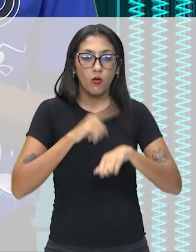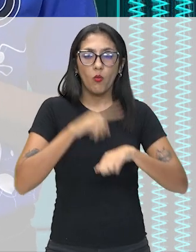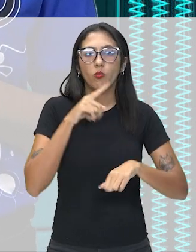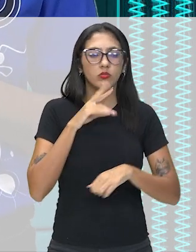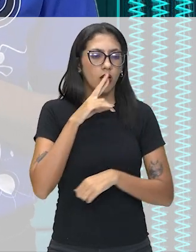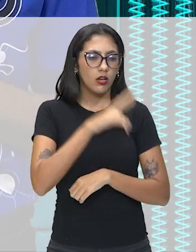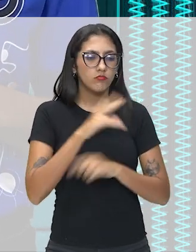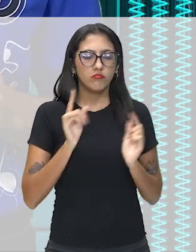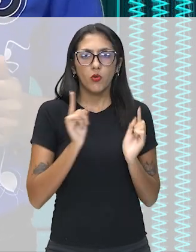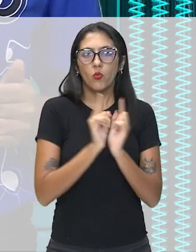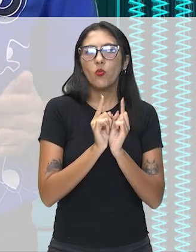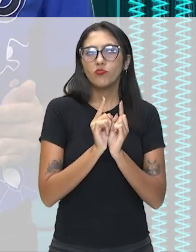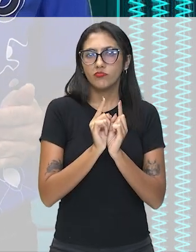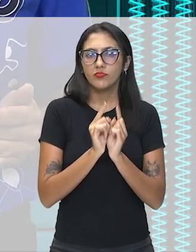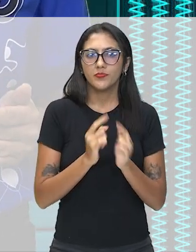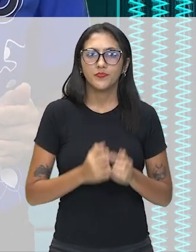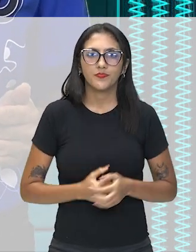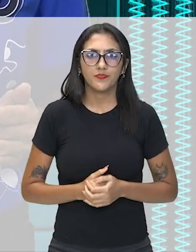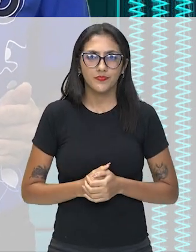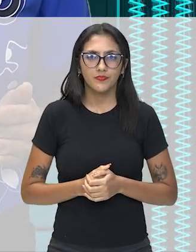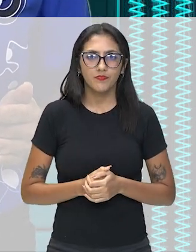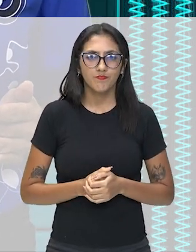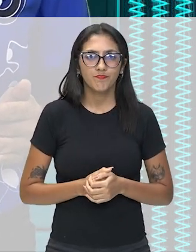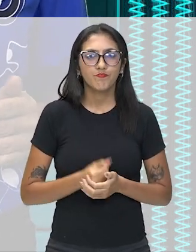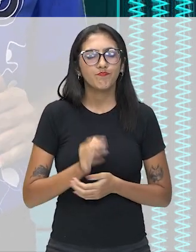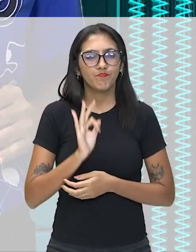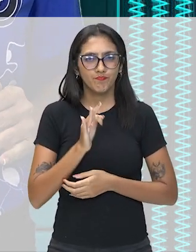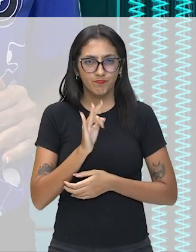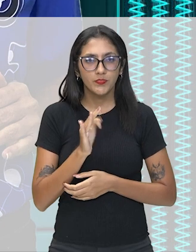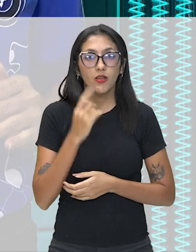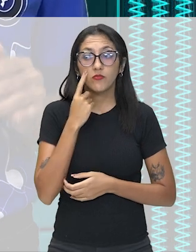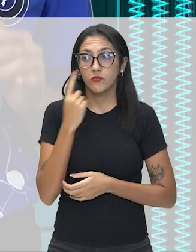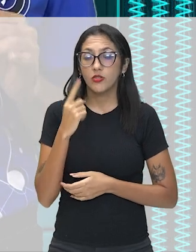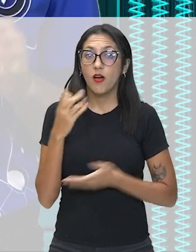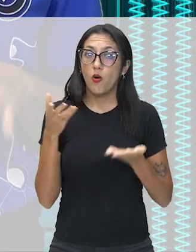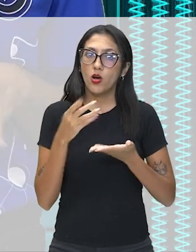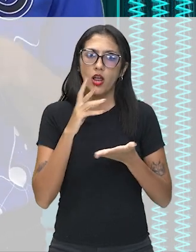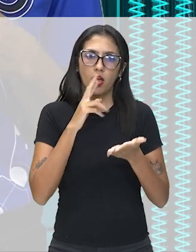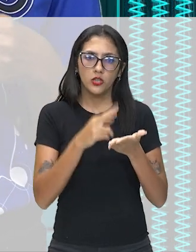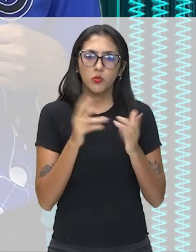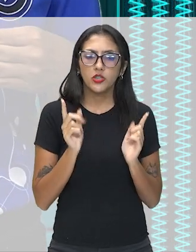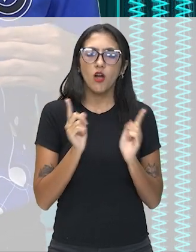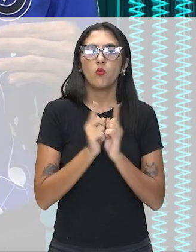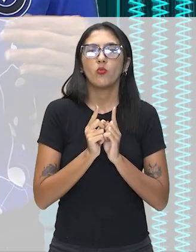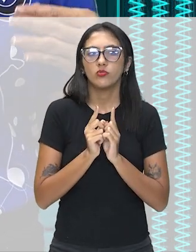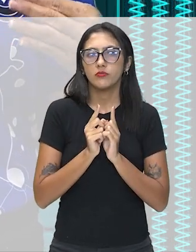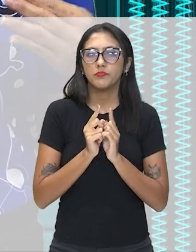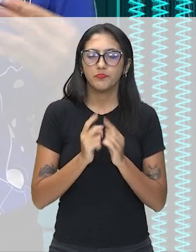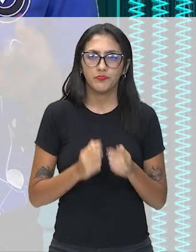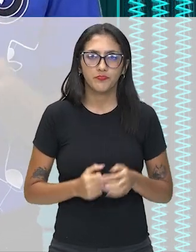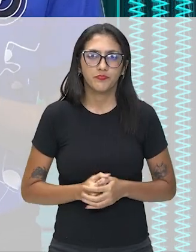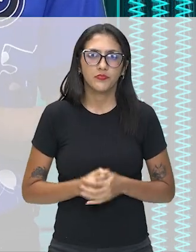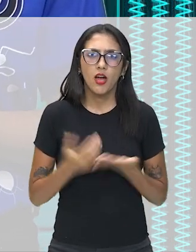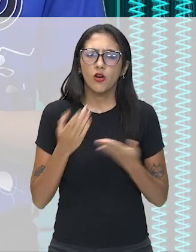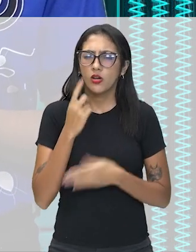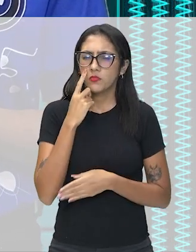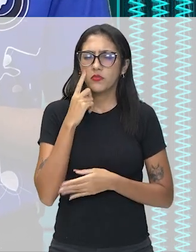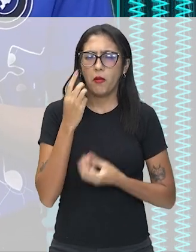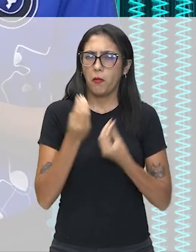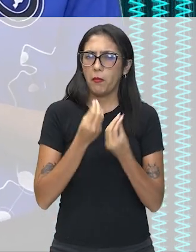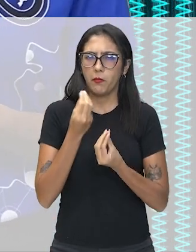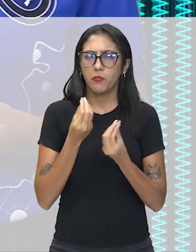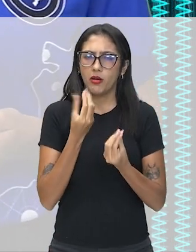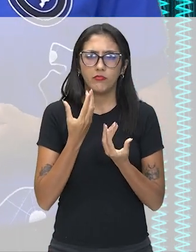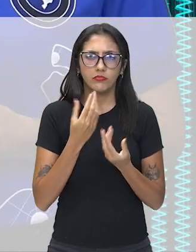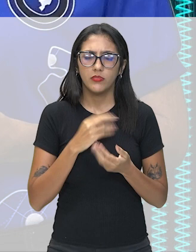sua resposta. Tá, isso aqui a gente viu a resposta curta. Agora vamos ver uma resposta um pouquinho mais